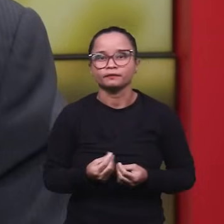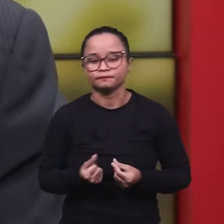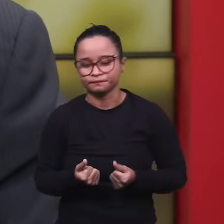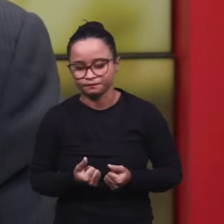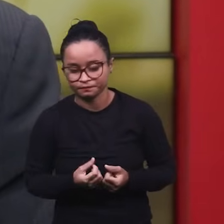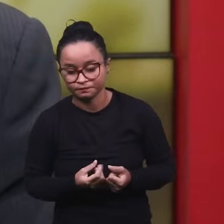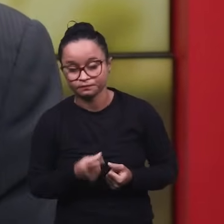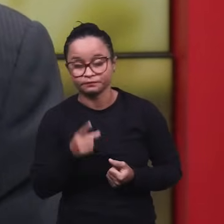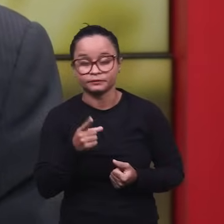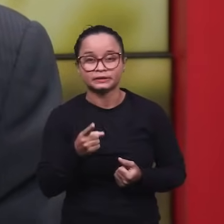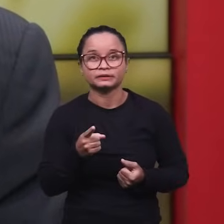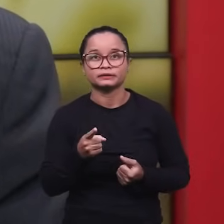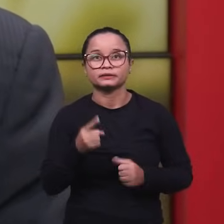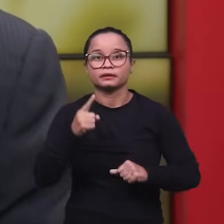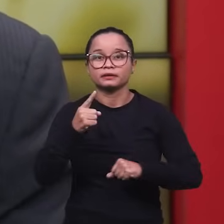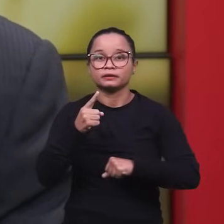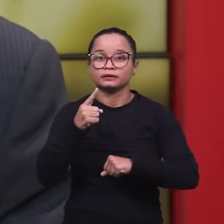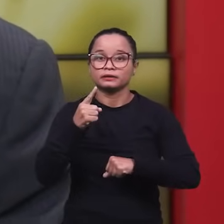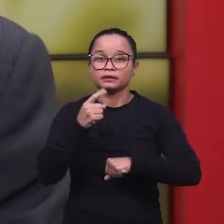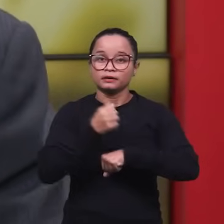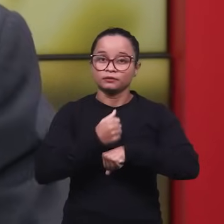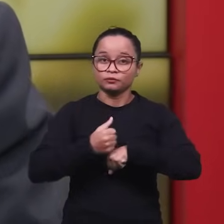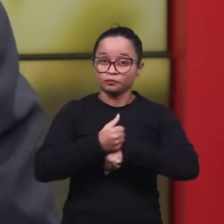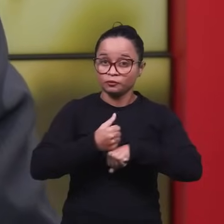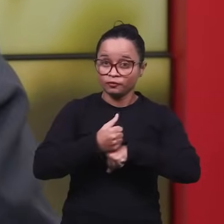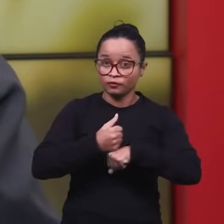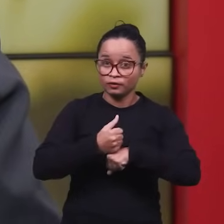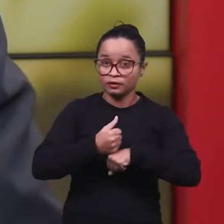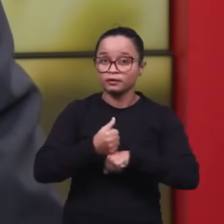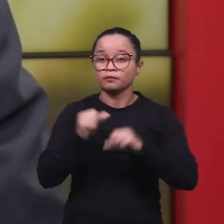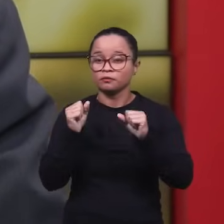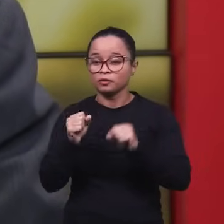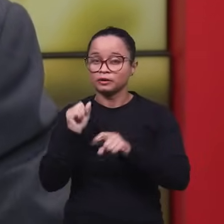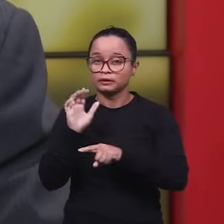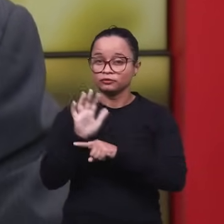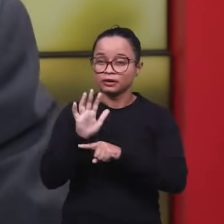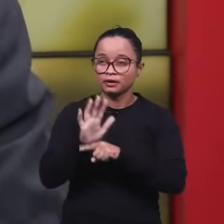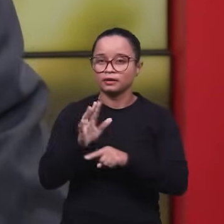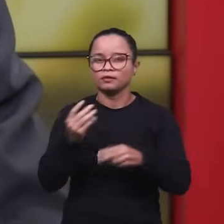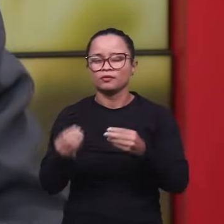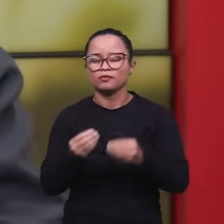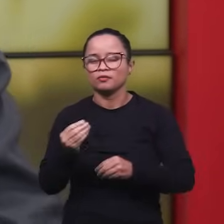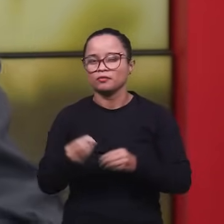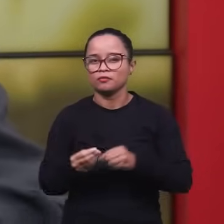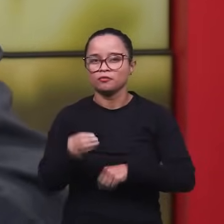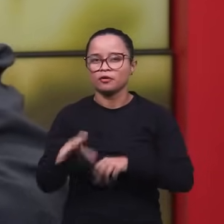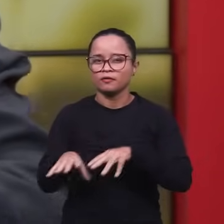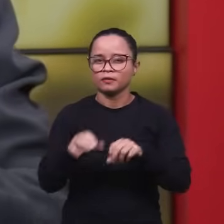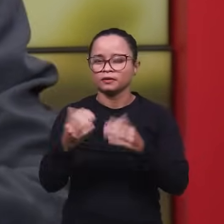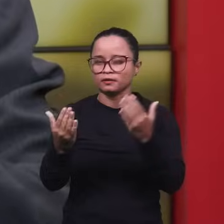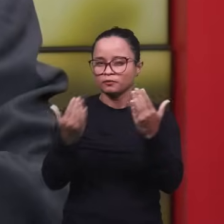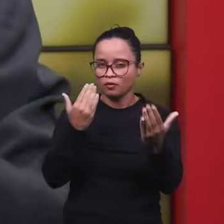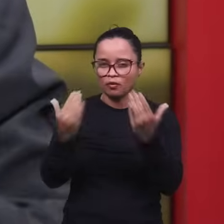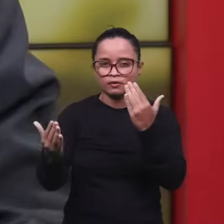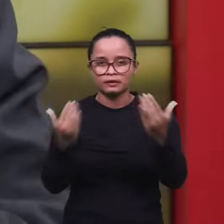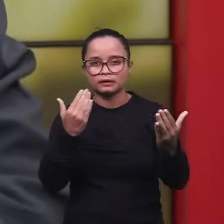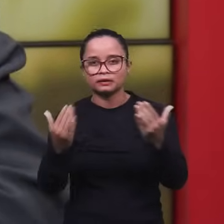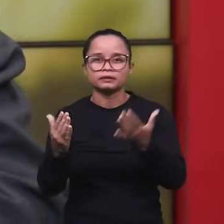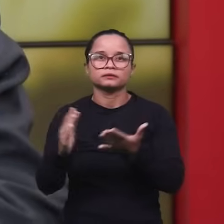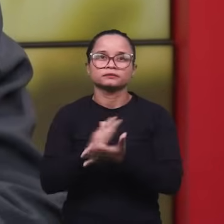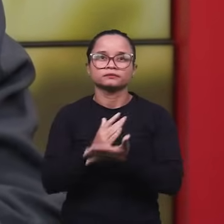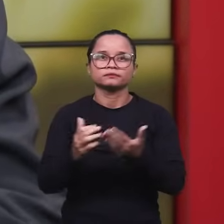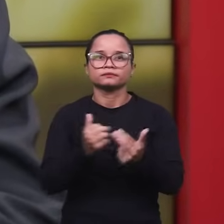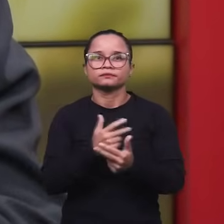que você tem até profissionais que podem orientar nesse sentido, a psicologia tem uma abordagem, bom, enfim,